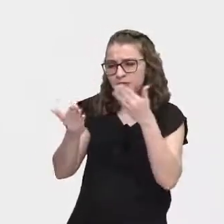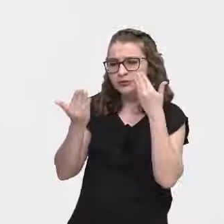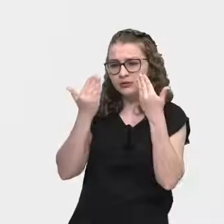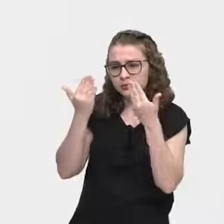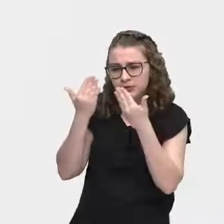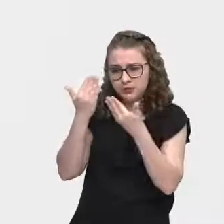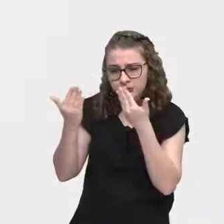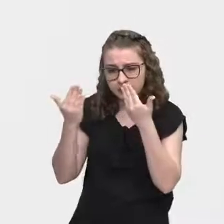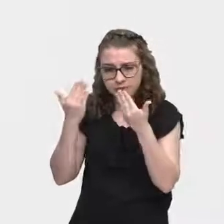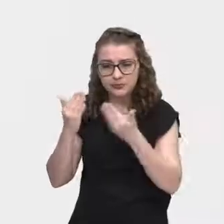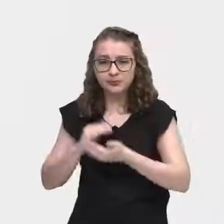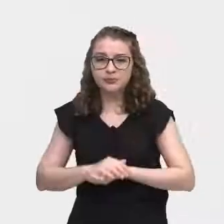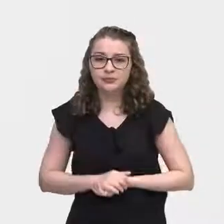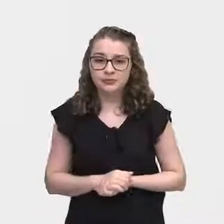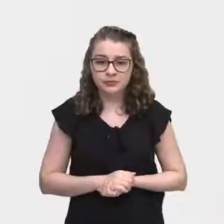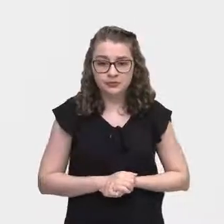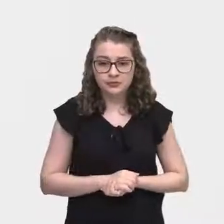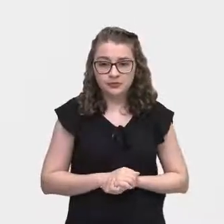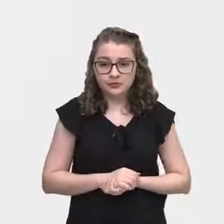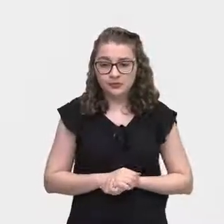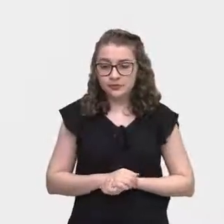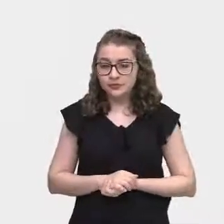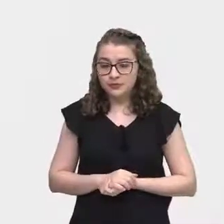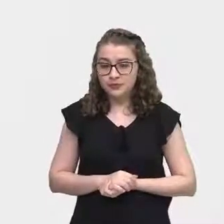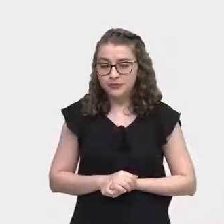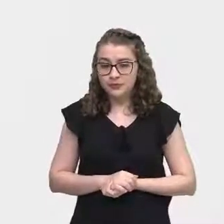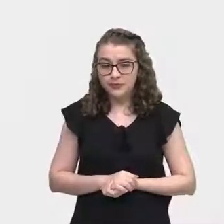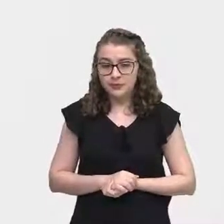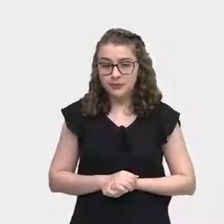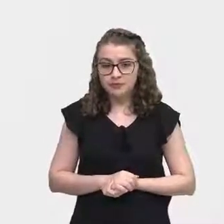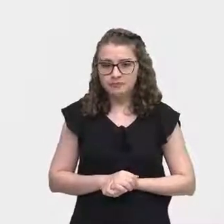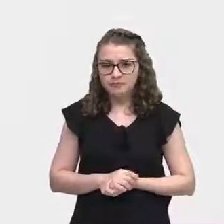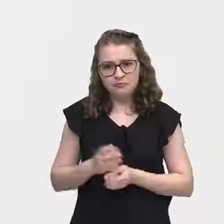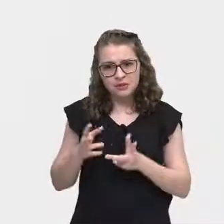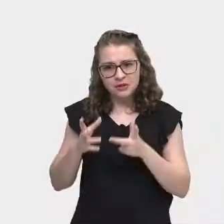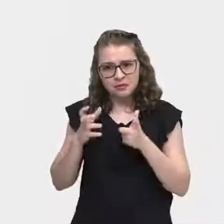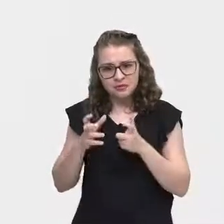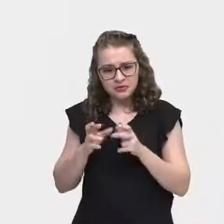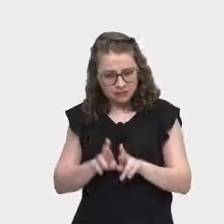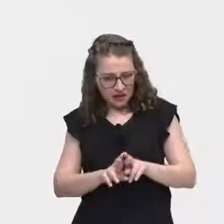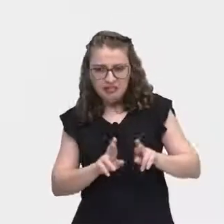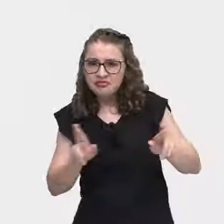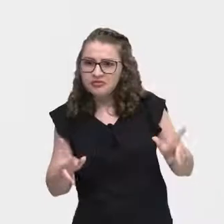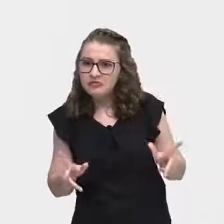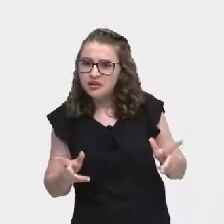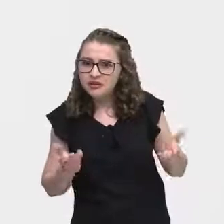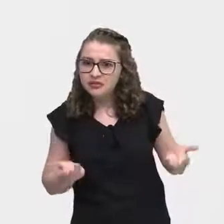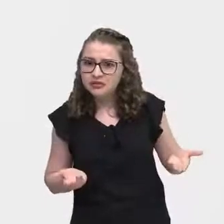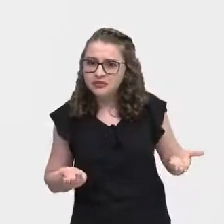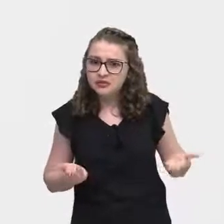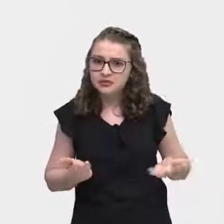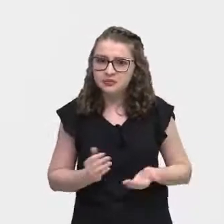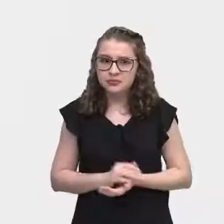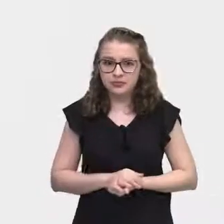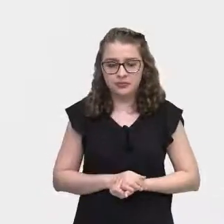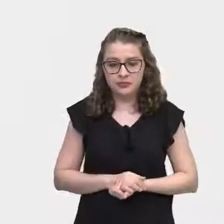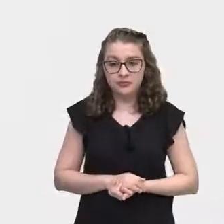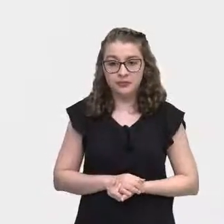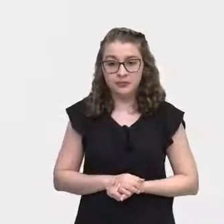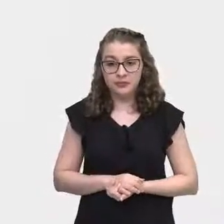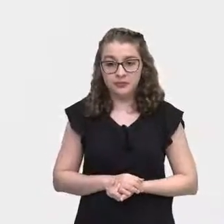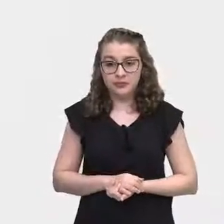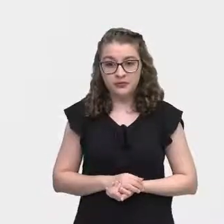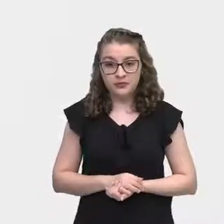a vida psíquica do ser humano. Olha só a diferença. Uma coisa é